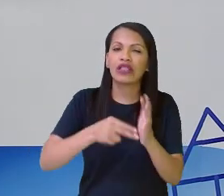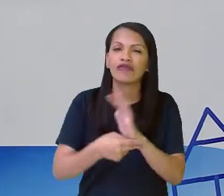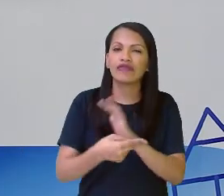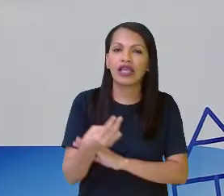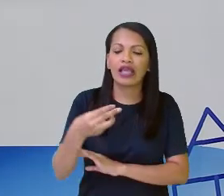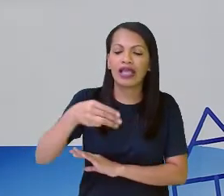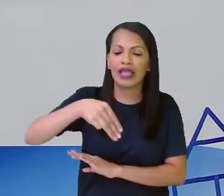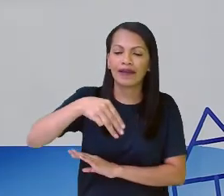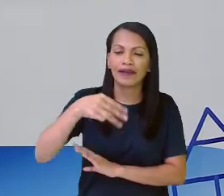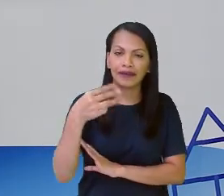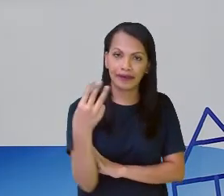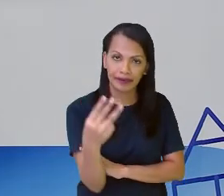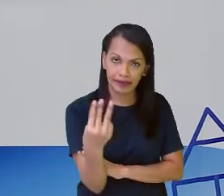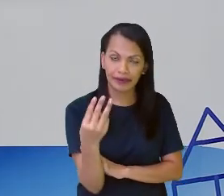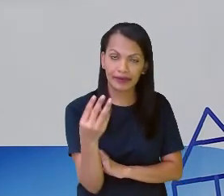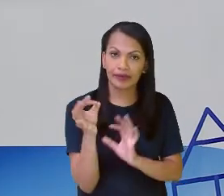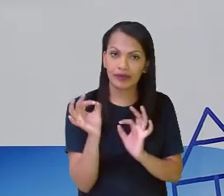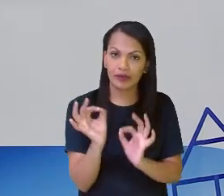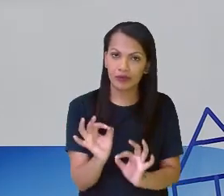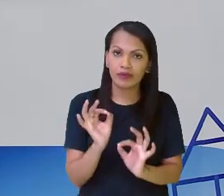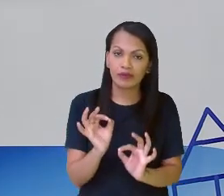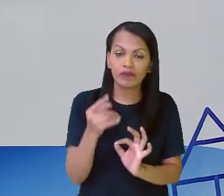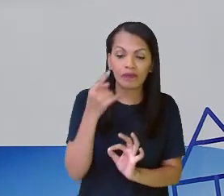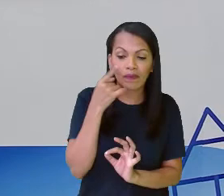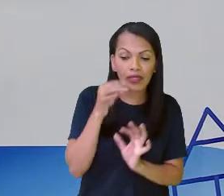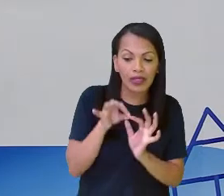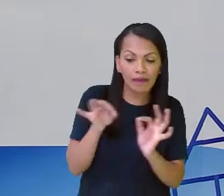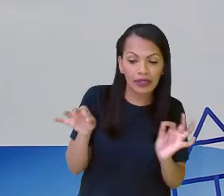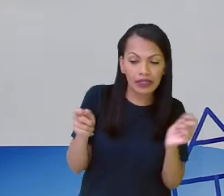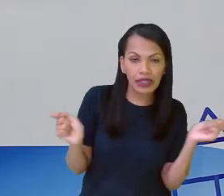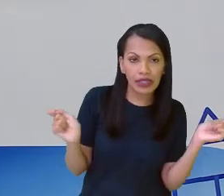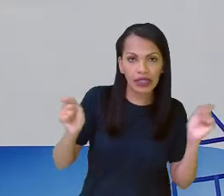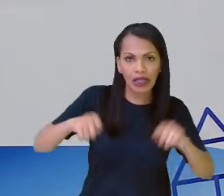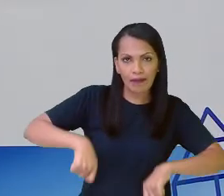Então, não estranha não que isso faz parte das medidas de